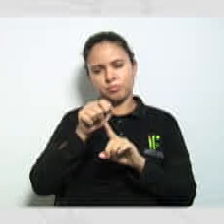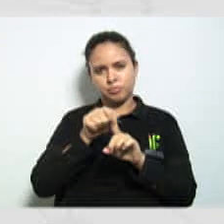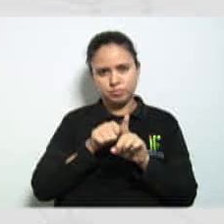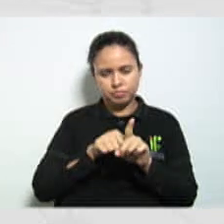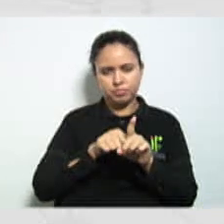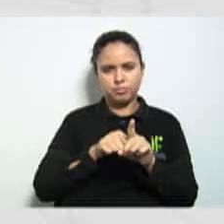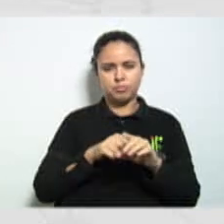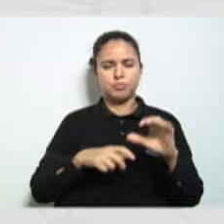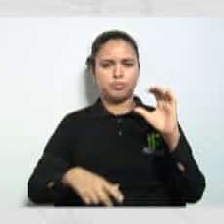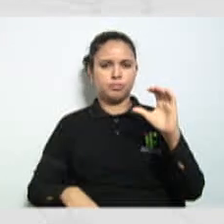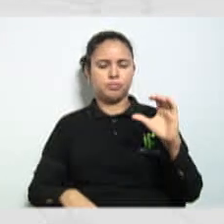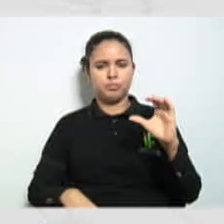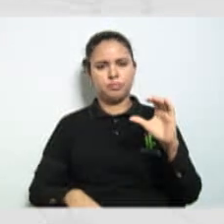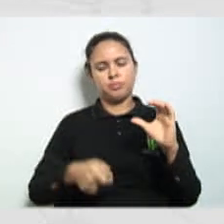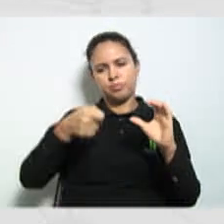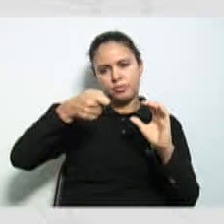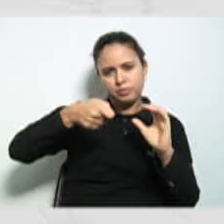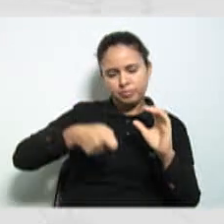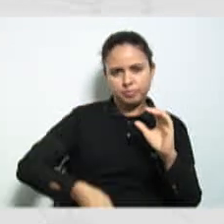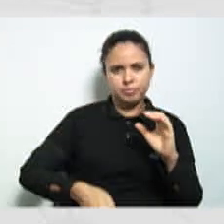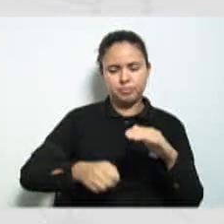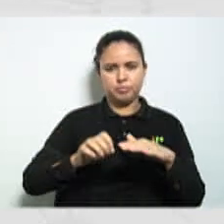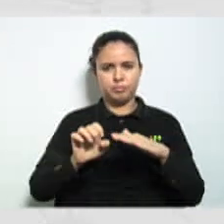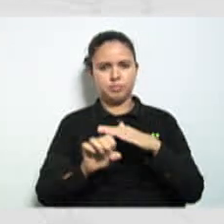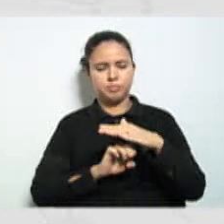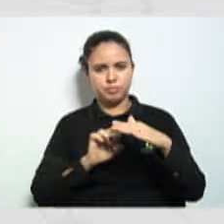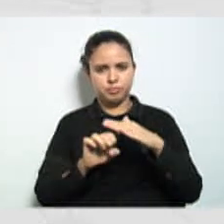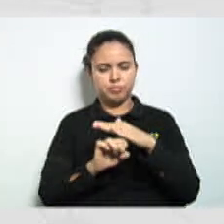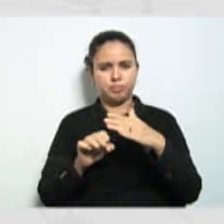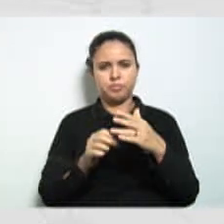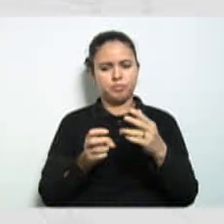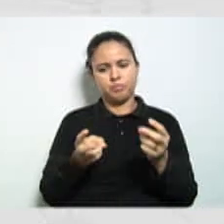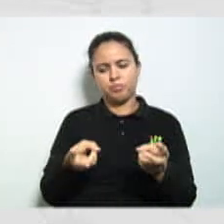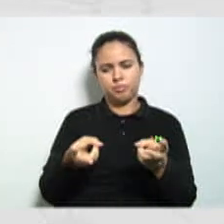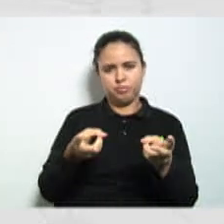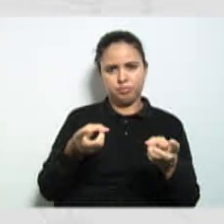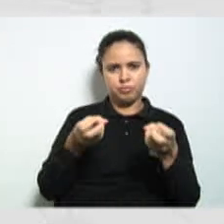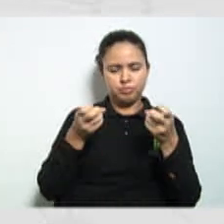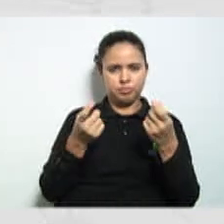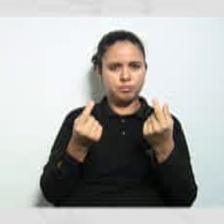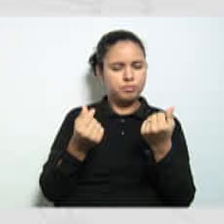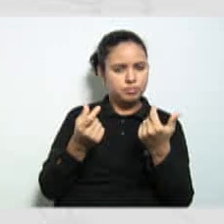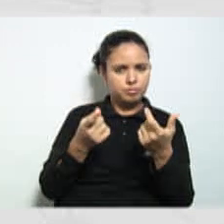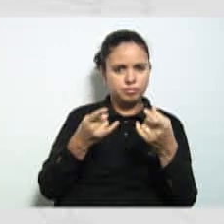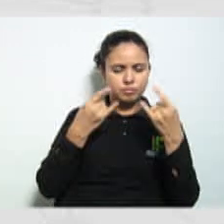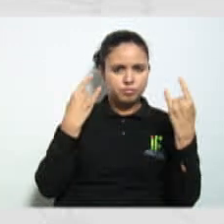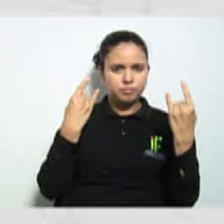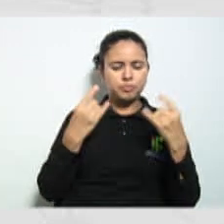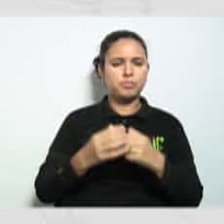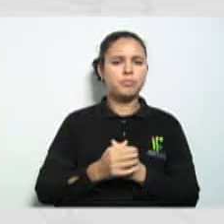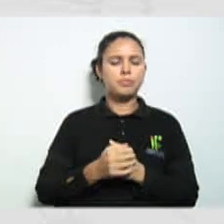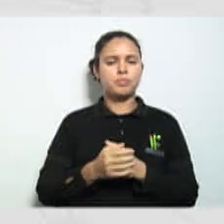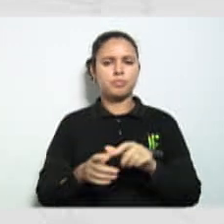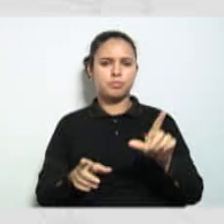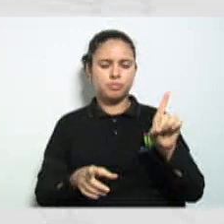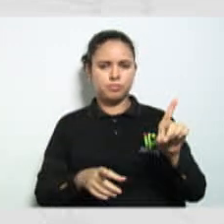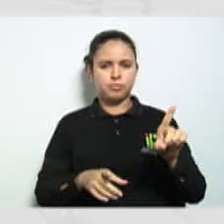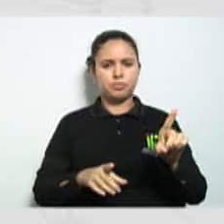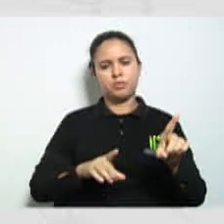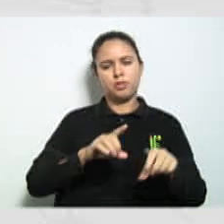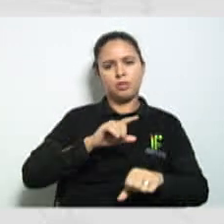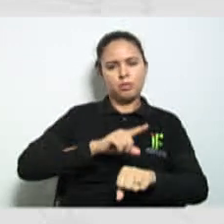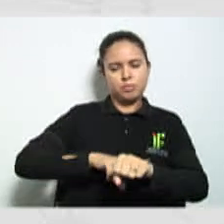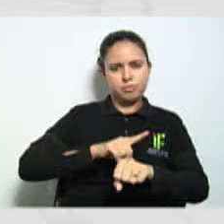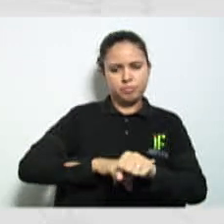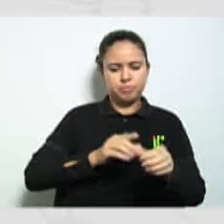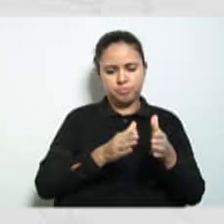as cooperativas optantes pelo lucro real. Letra D. Deve ser escriturado em ordem cronológica de escrituração. E letra